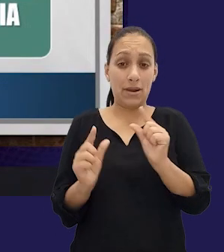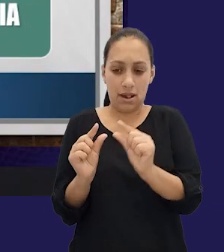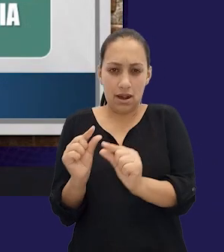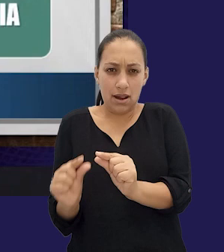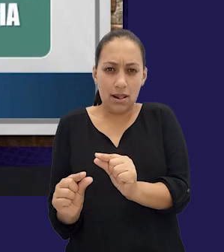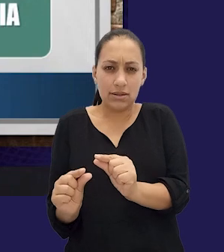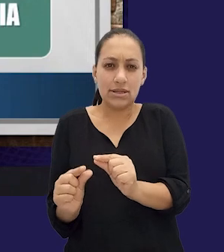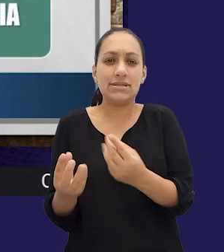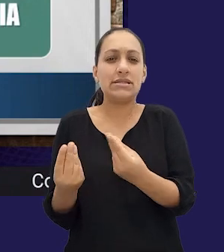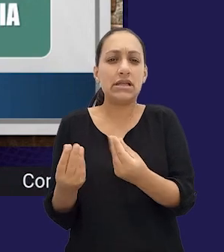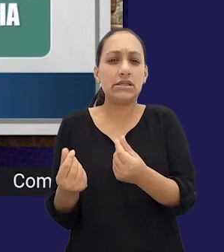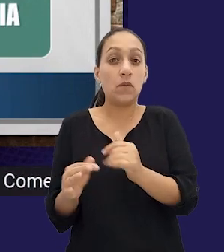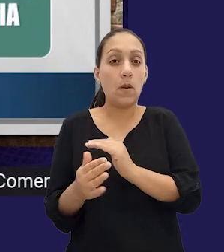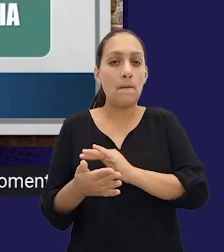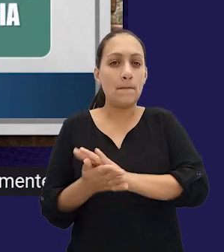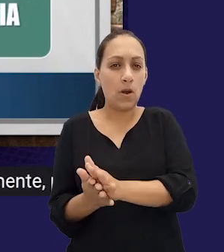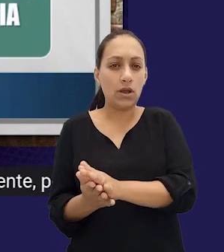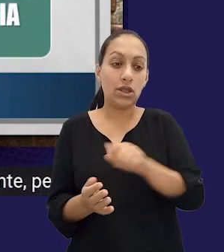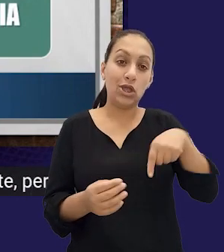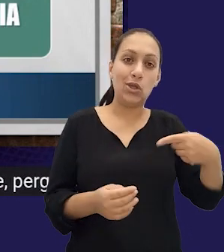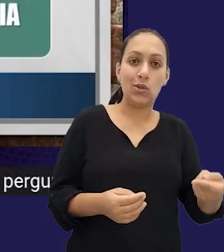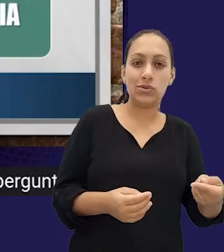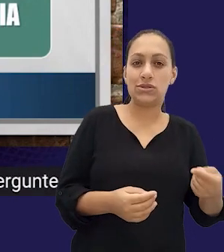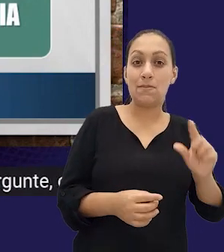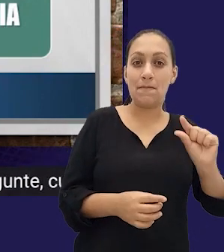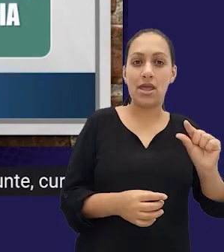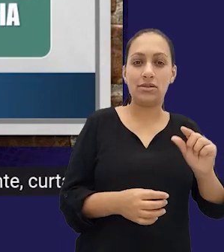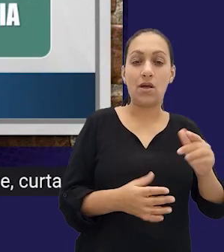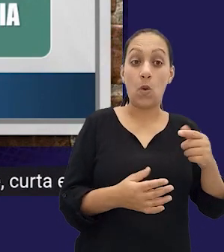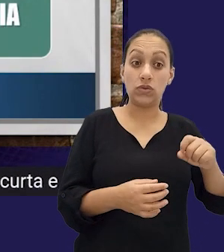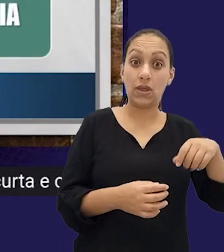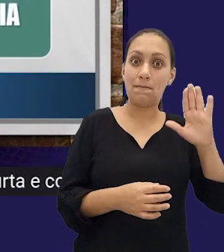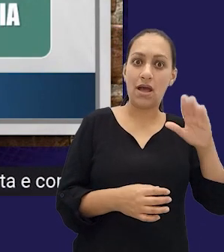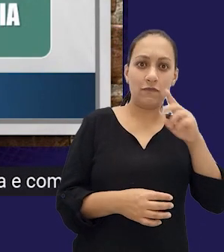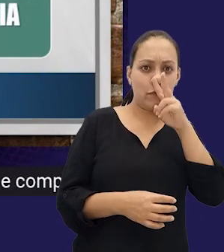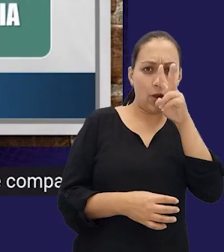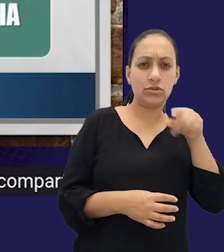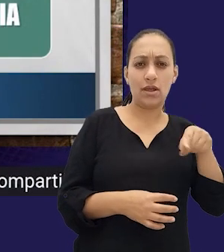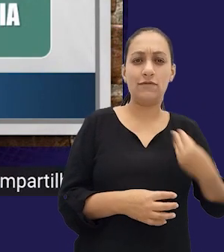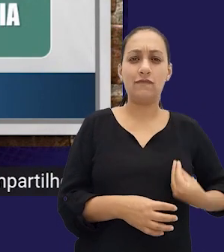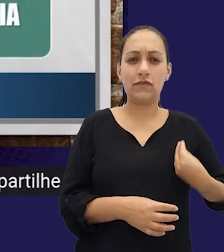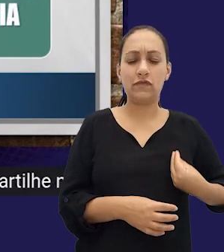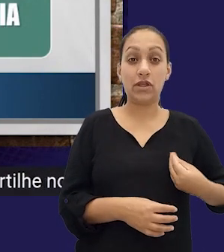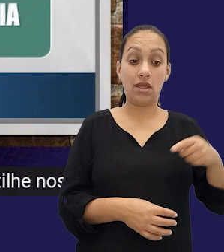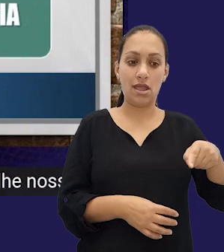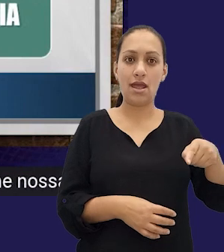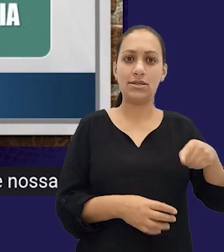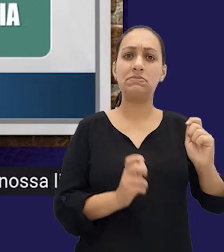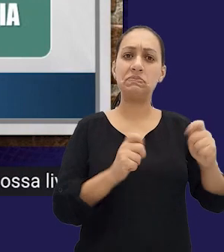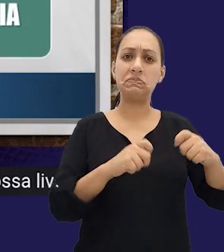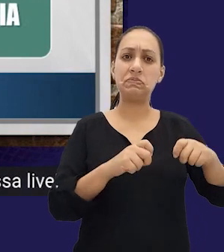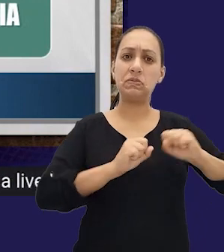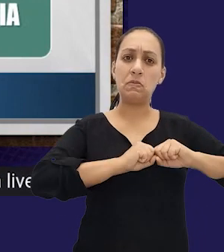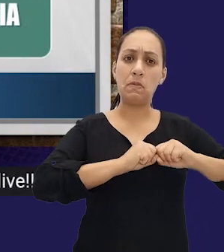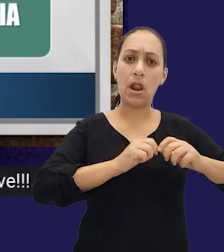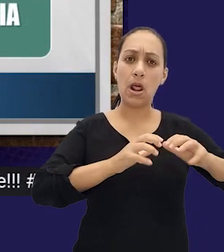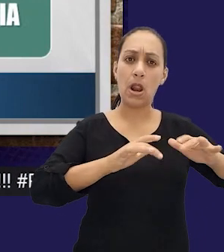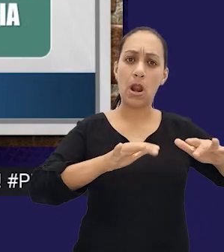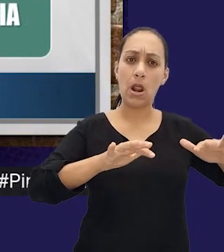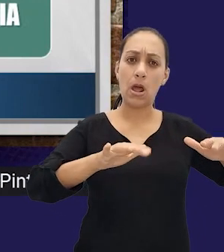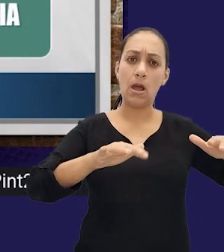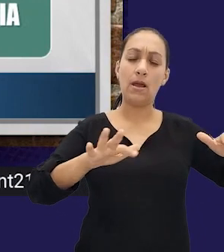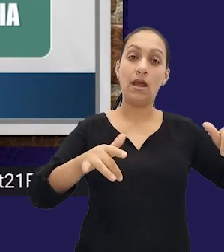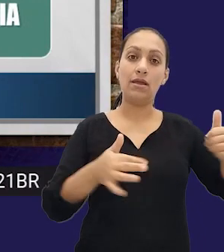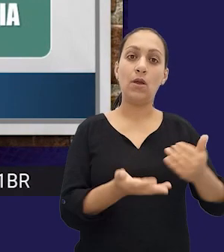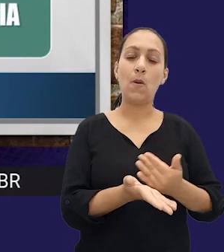morrem, os menos sensíveis sobrevivem. E esses que sobrevivem poderão, então, se multiplicar e passarem